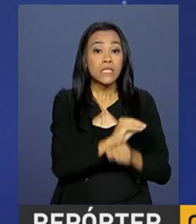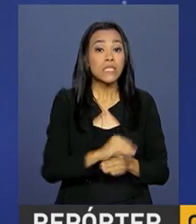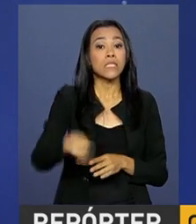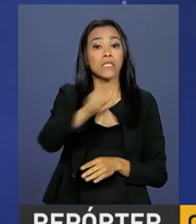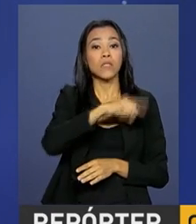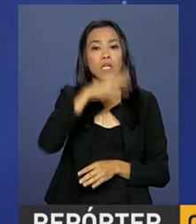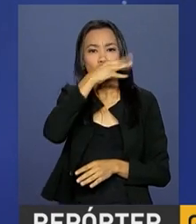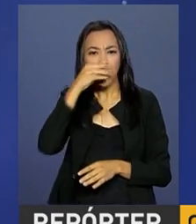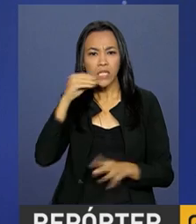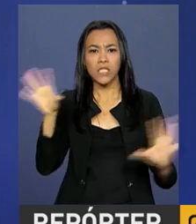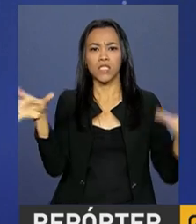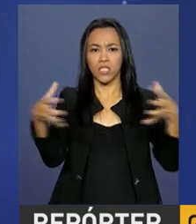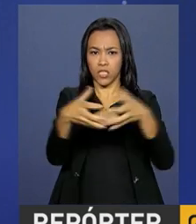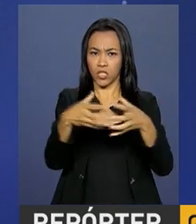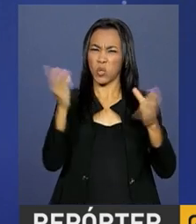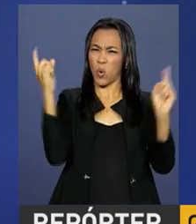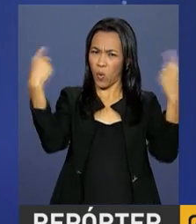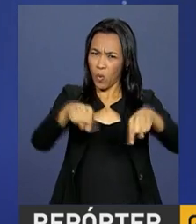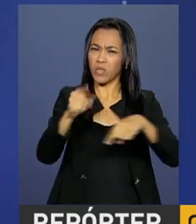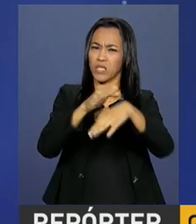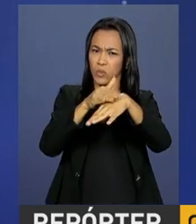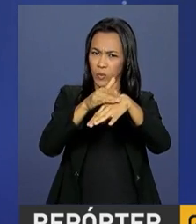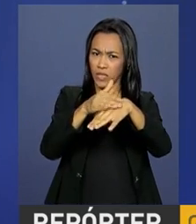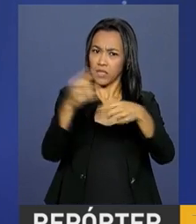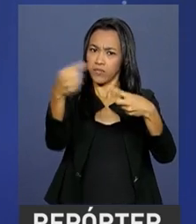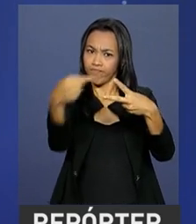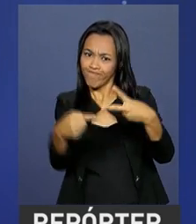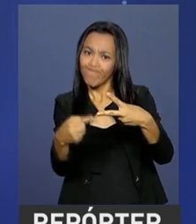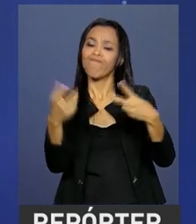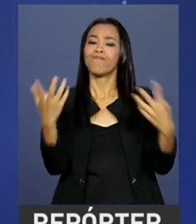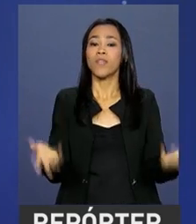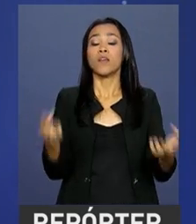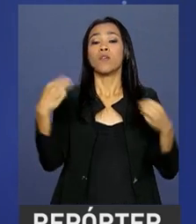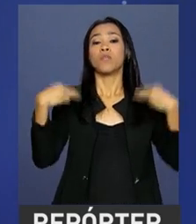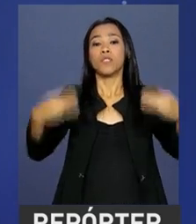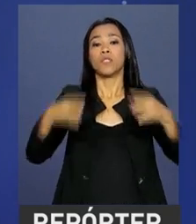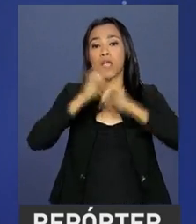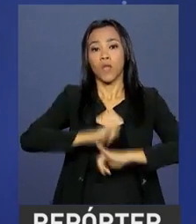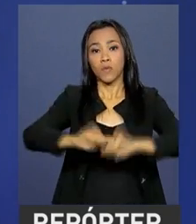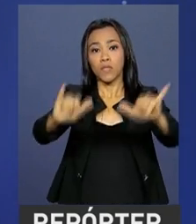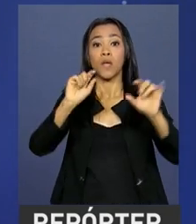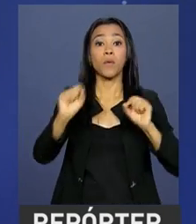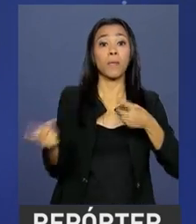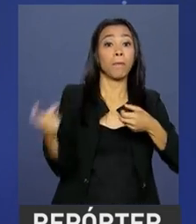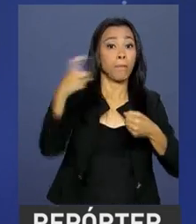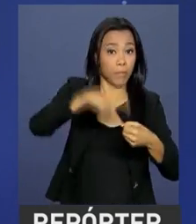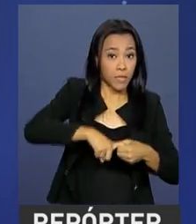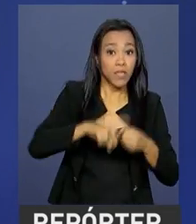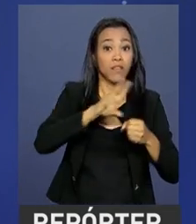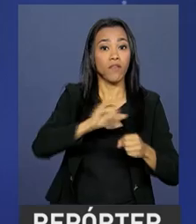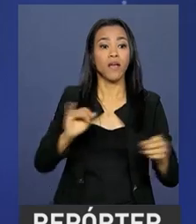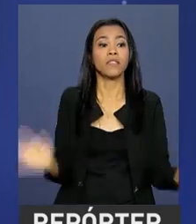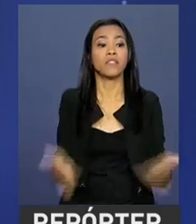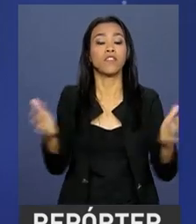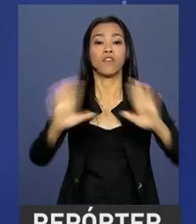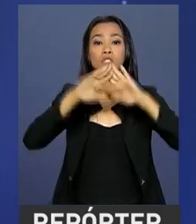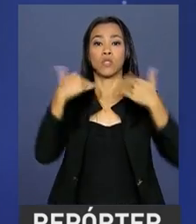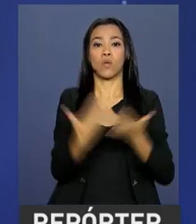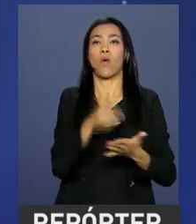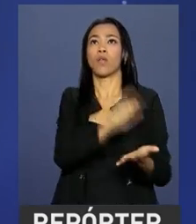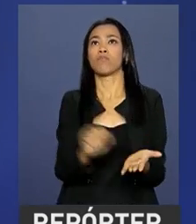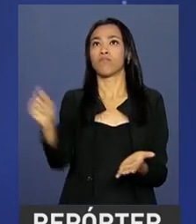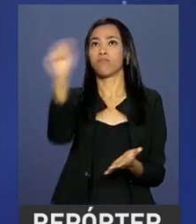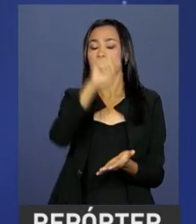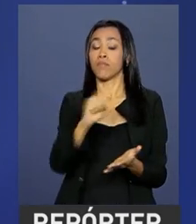contra essas doenças os Ministérios da saúde e da educação anunciaram uma parceria que vai incentivar escolas de todo o país